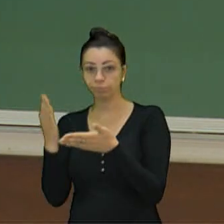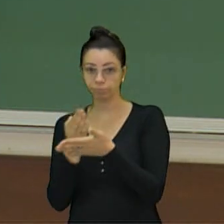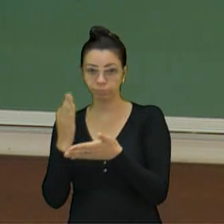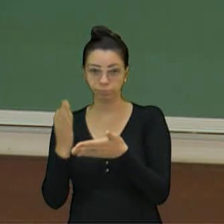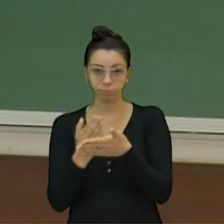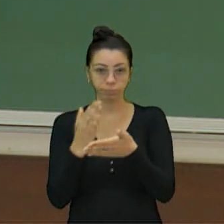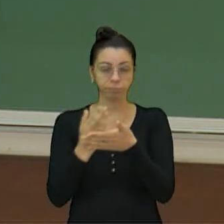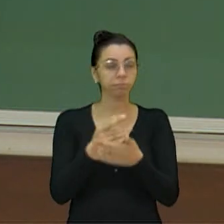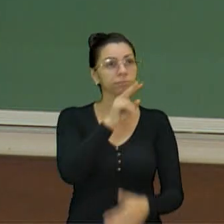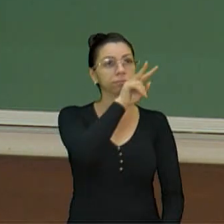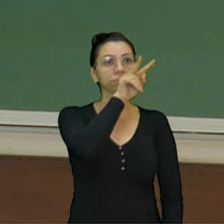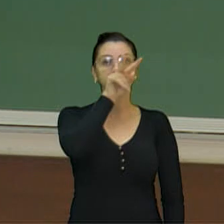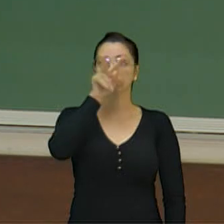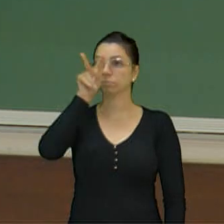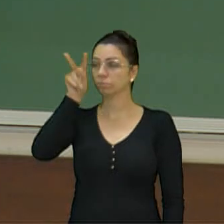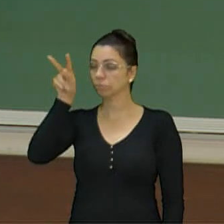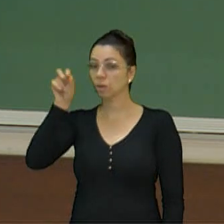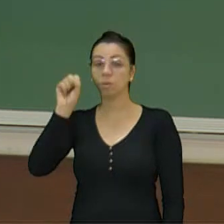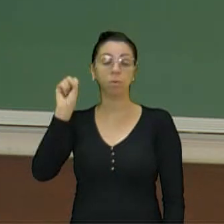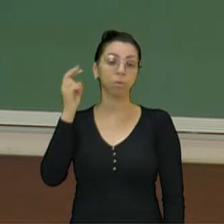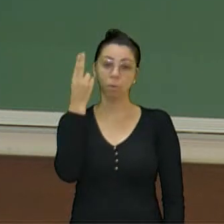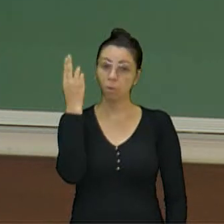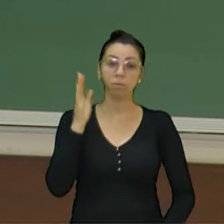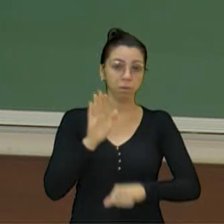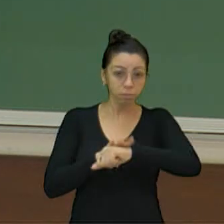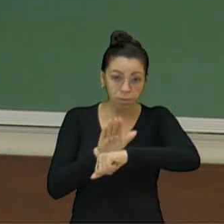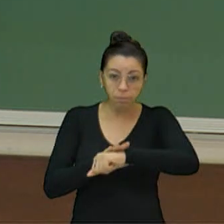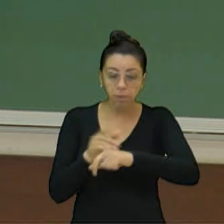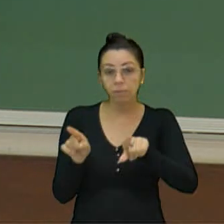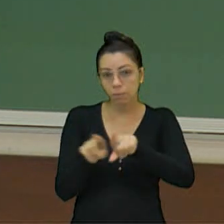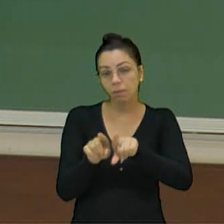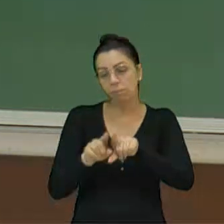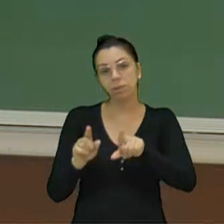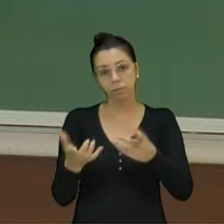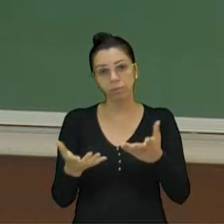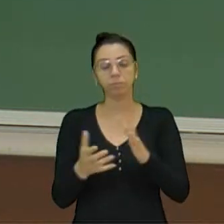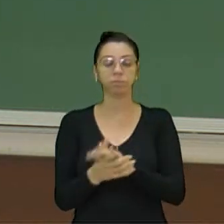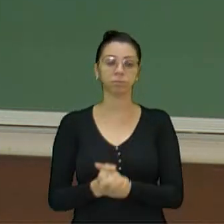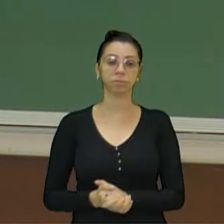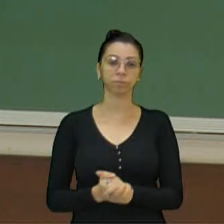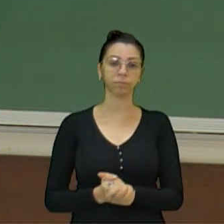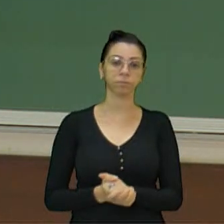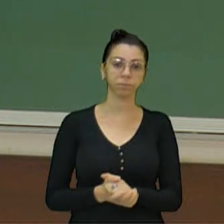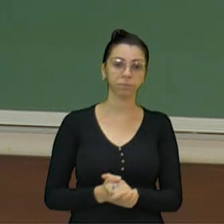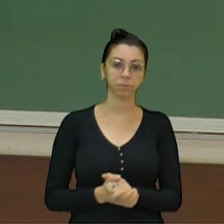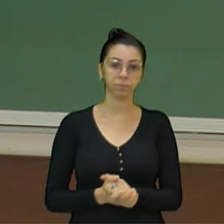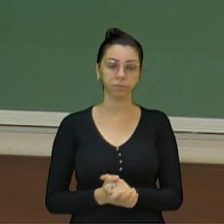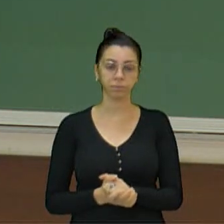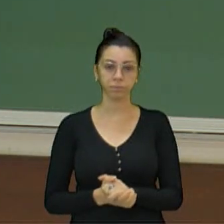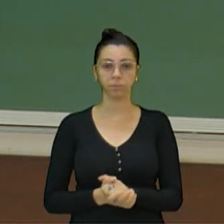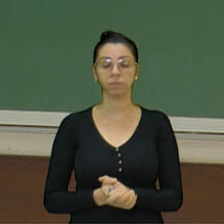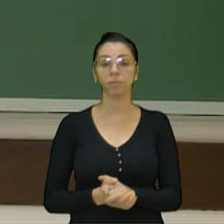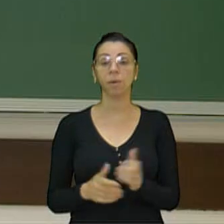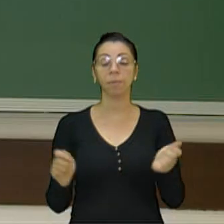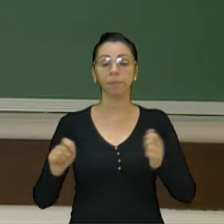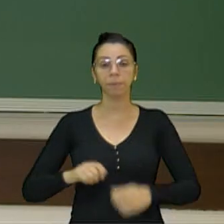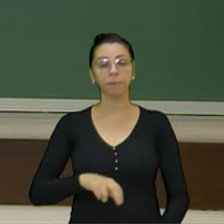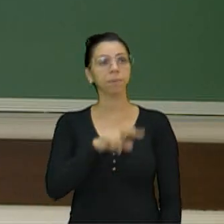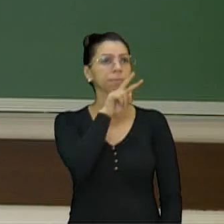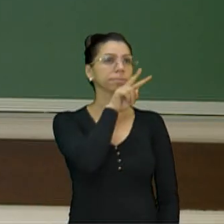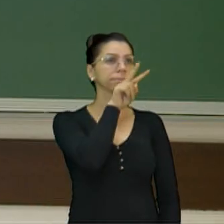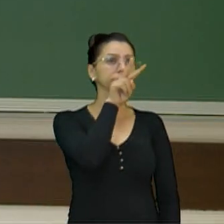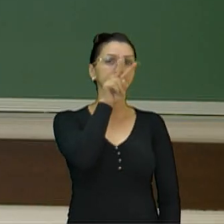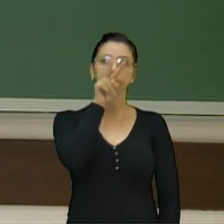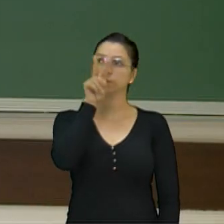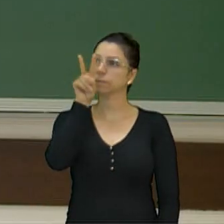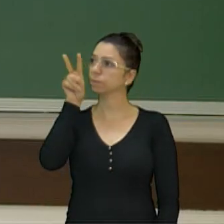estiver lendo, ou eu vou dar um tempinho também para vocês poderem fazer, tá bom? Em que vocês irão ver o texto com calma depois e